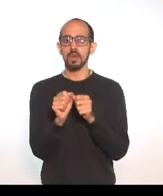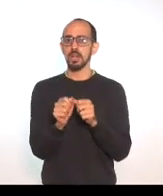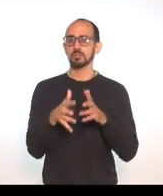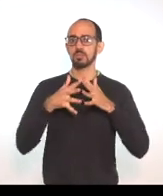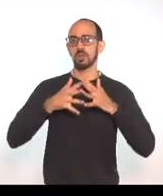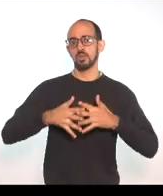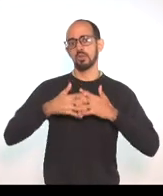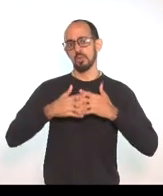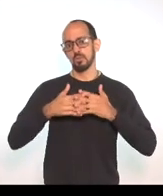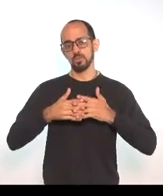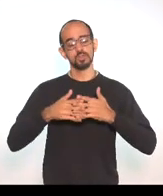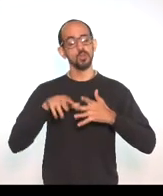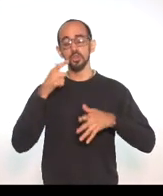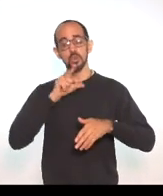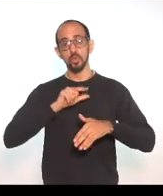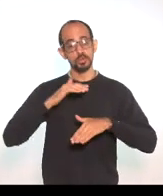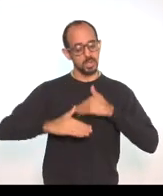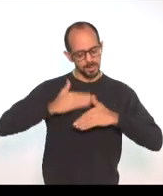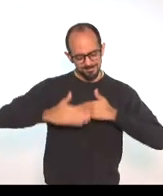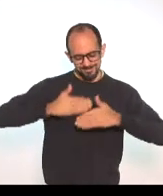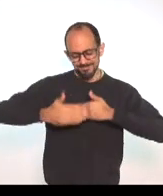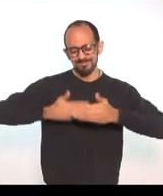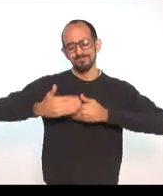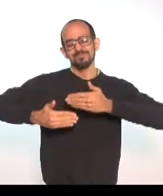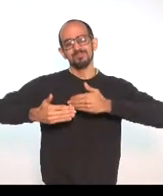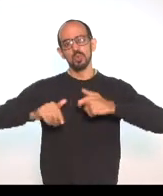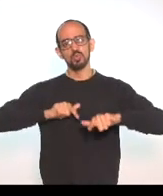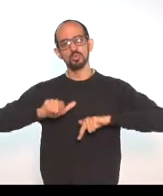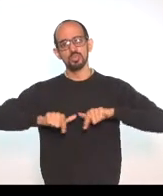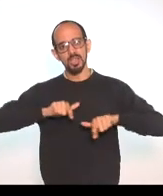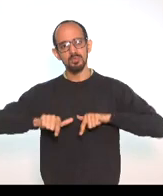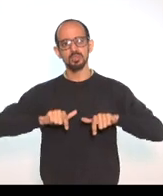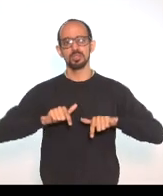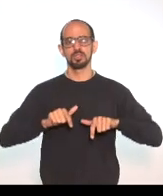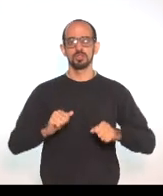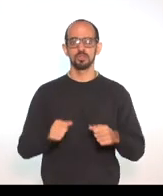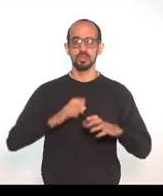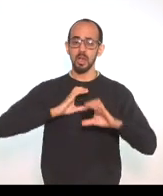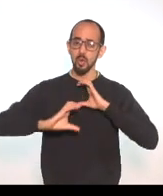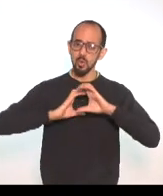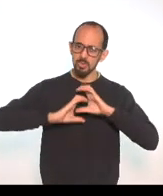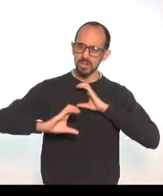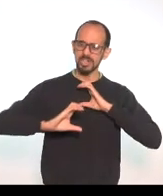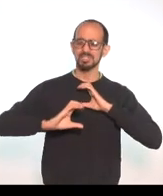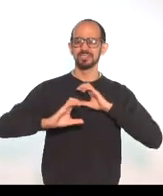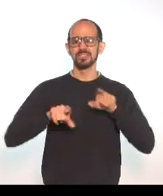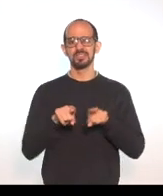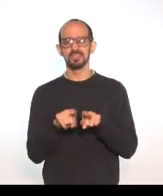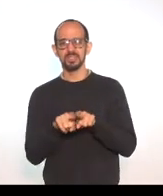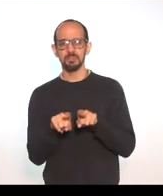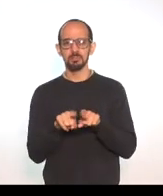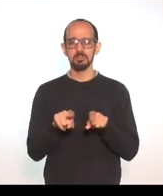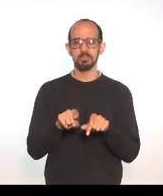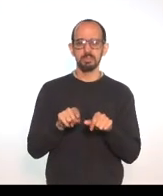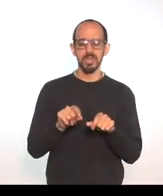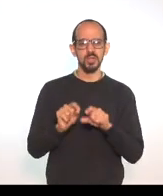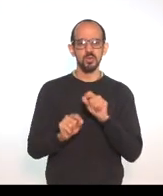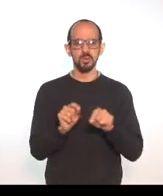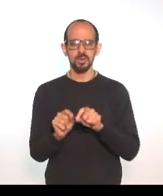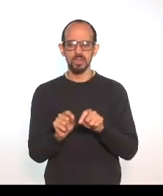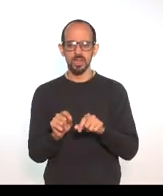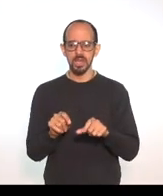é fluir os serviços E aí assar e as comunicações e as interfaces entre as atividades